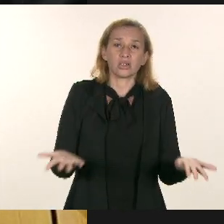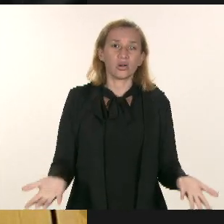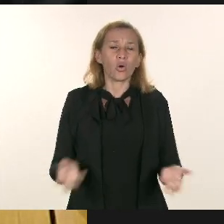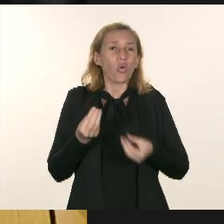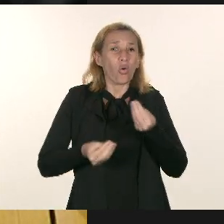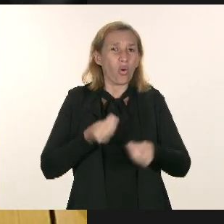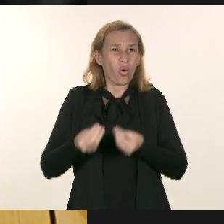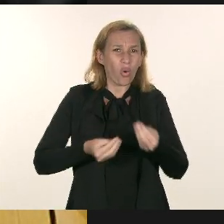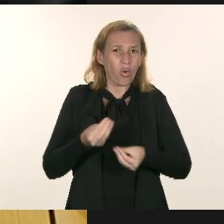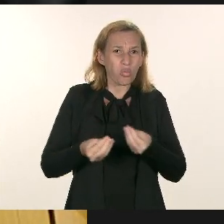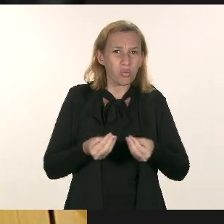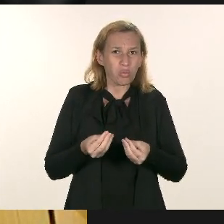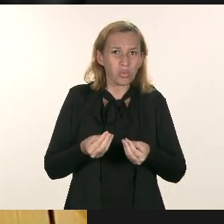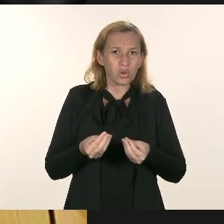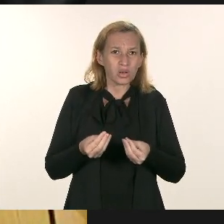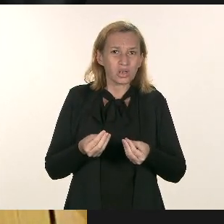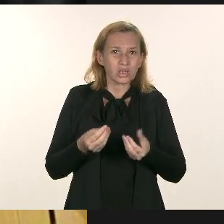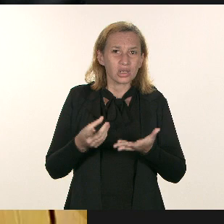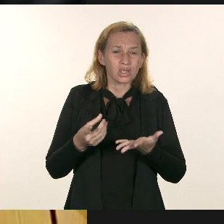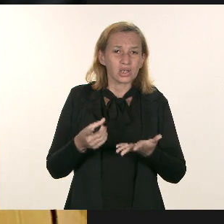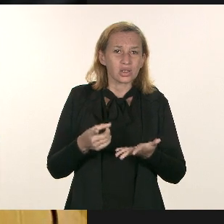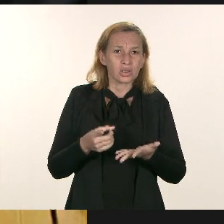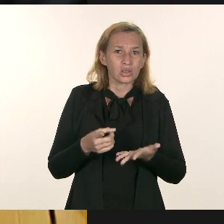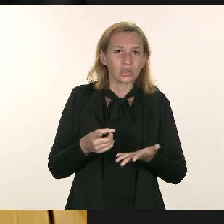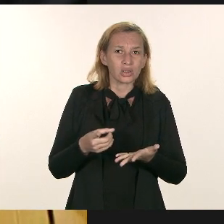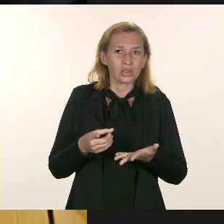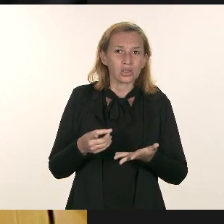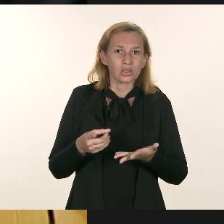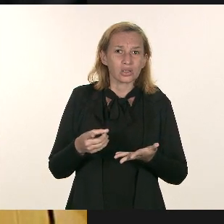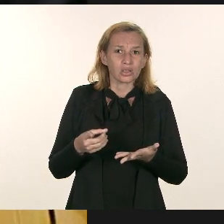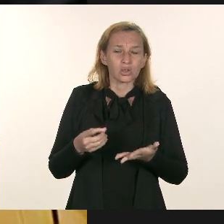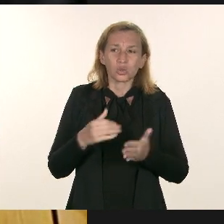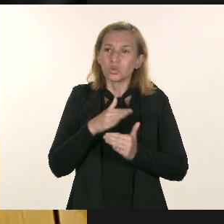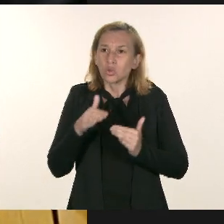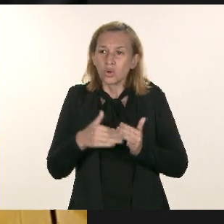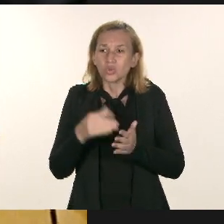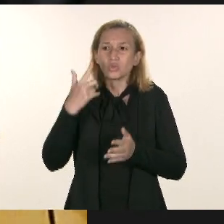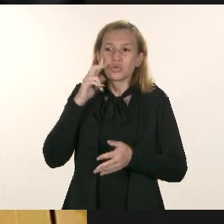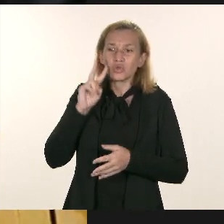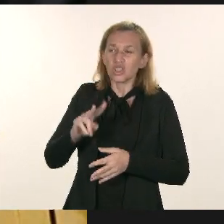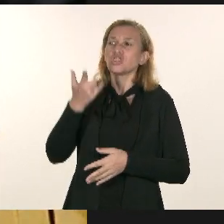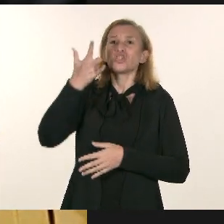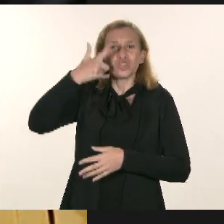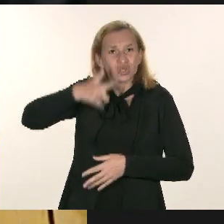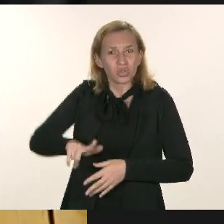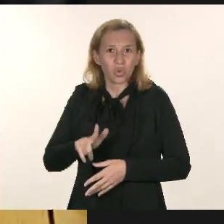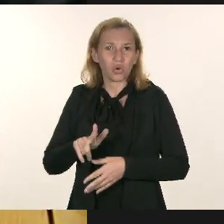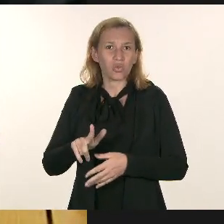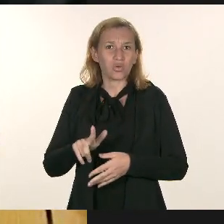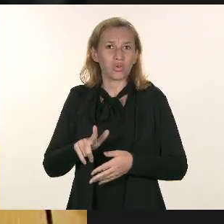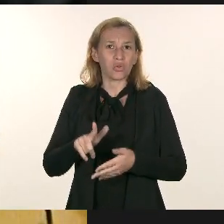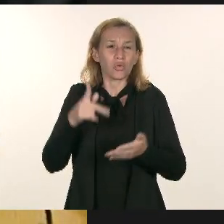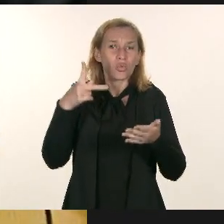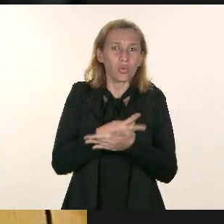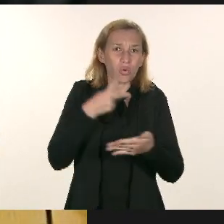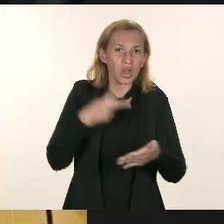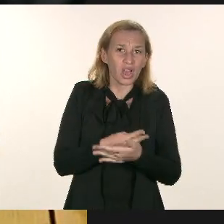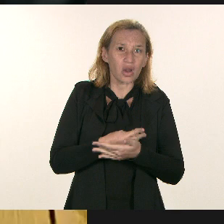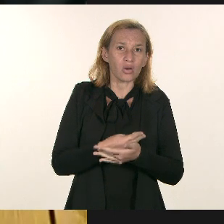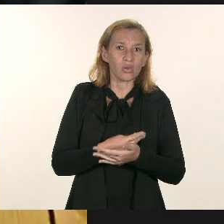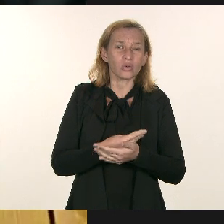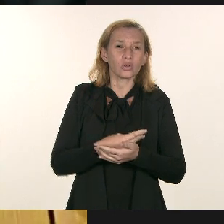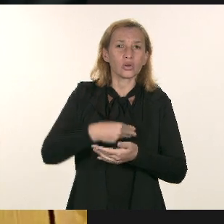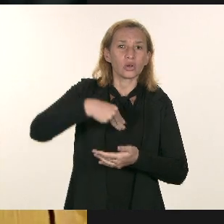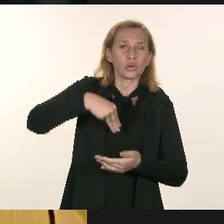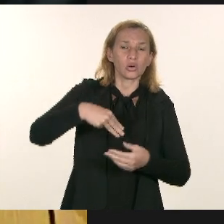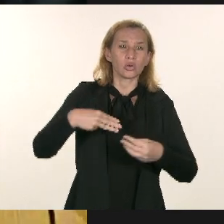parlamentares assistam de forma omissa mais um abuso de autoridade desse ministro.